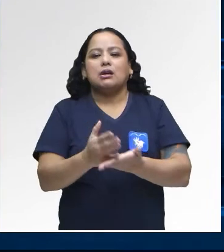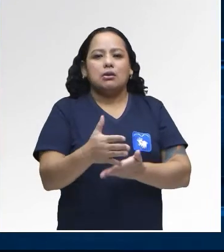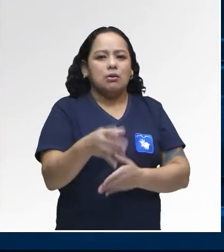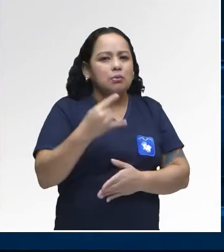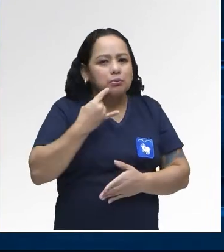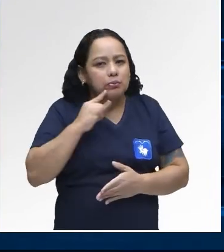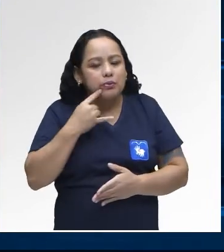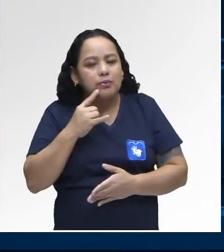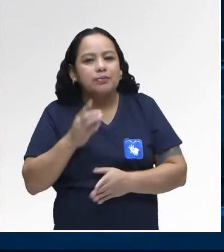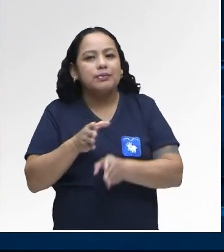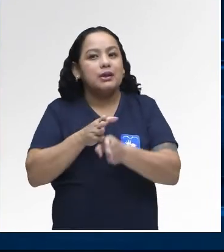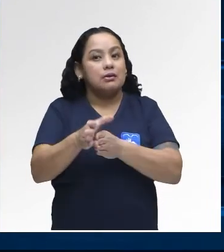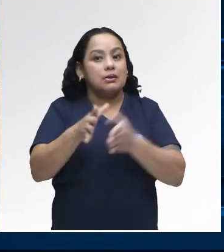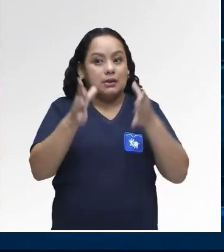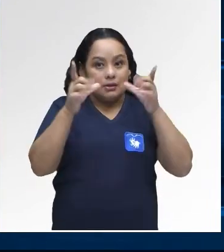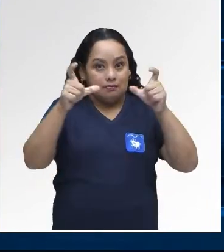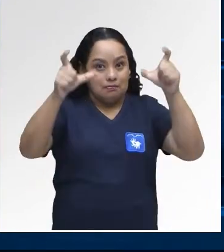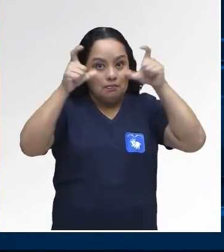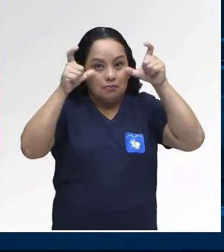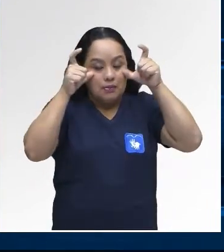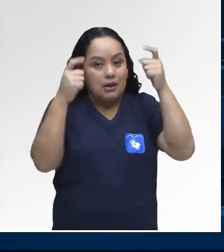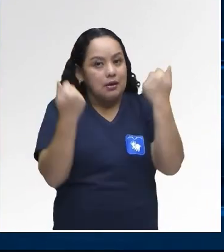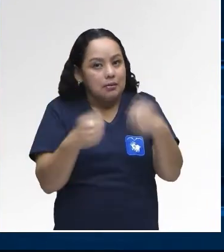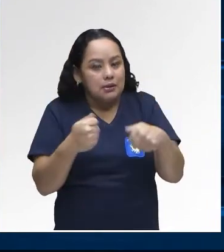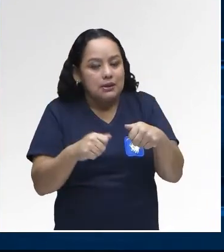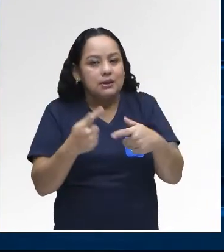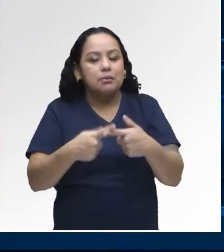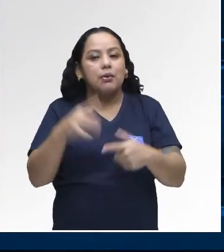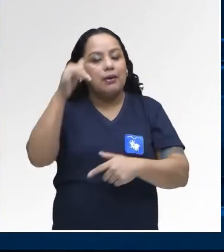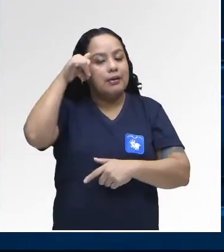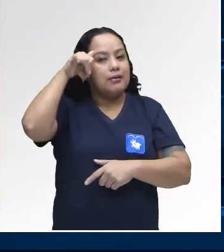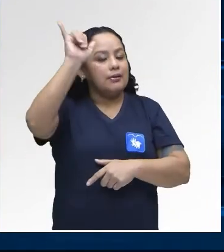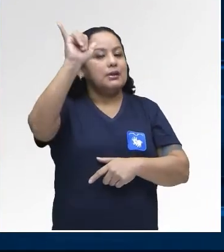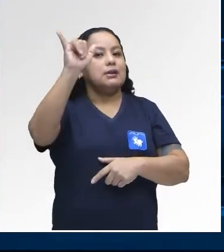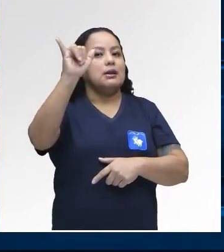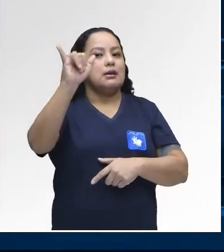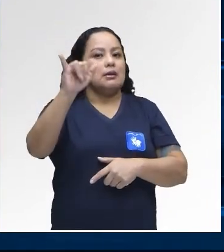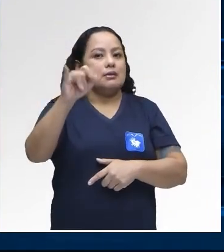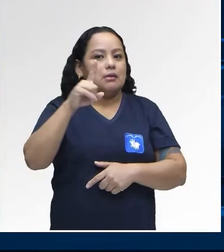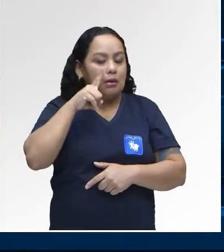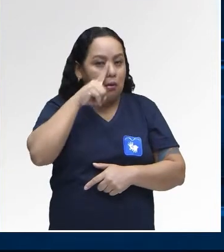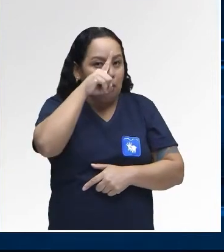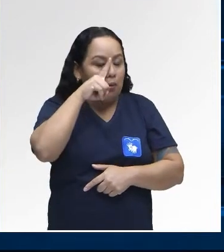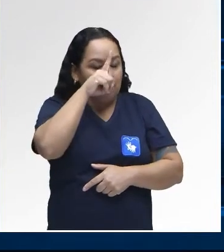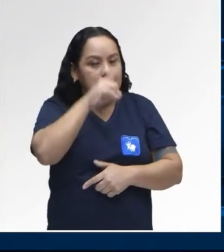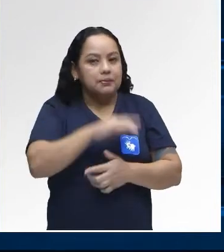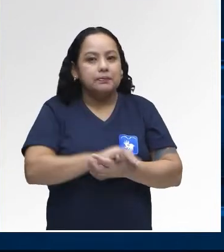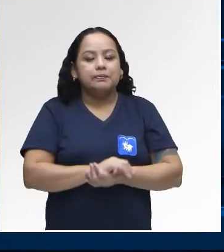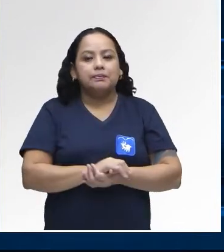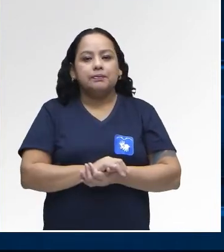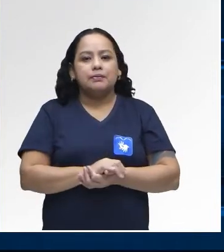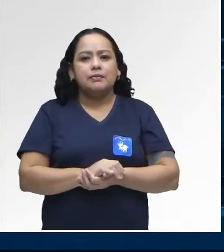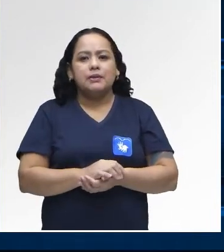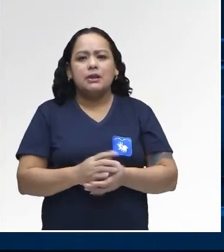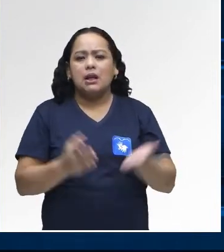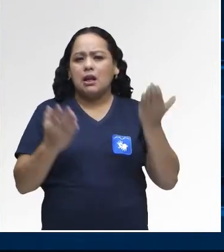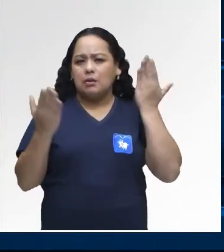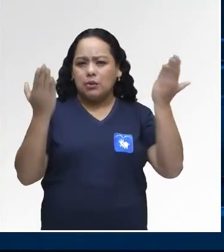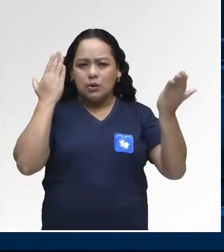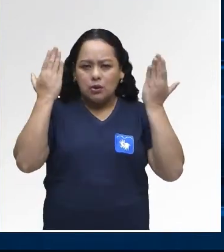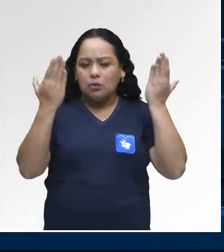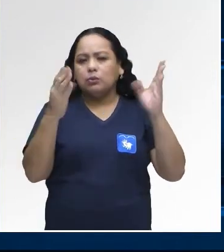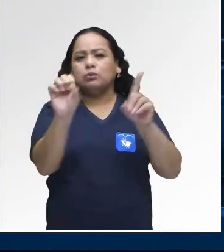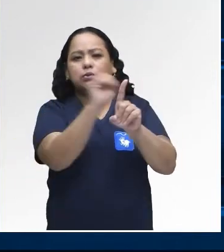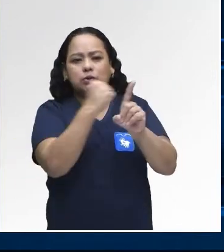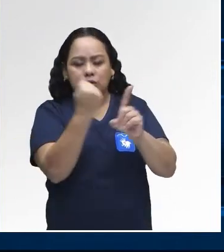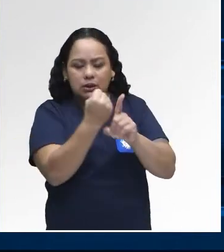bom ficar alerta, né, para que não corra o risco. Psicossociais, problemas